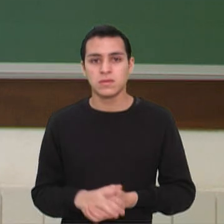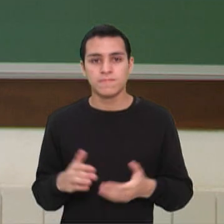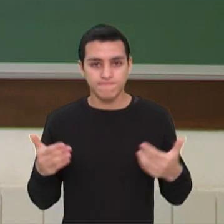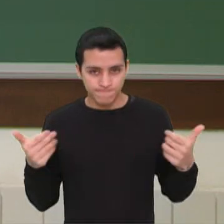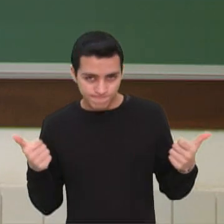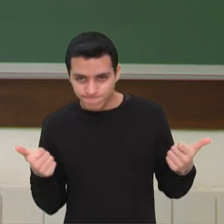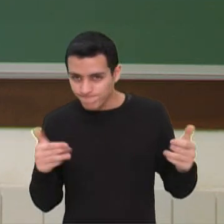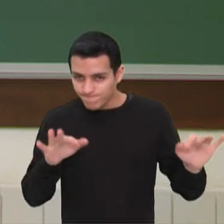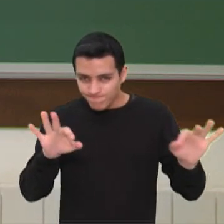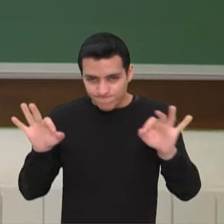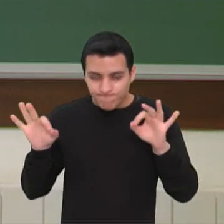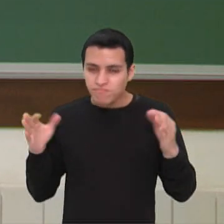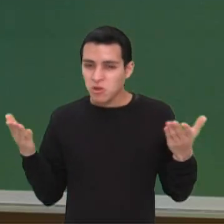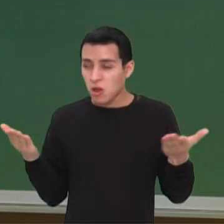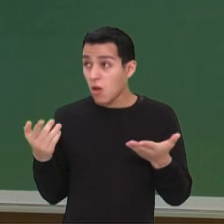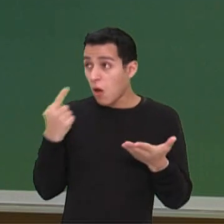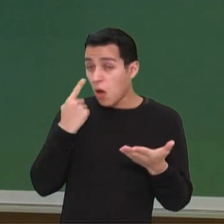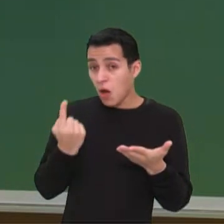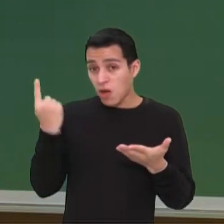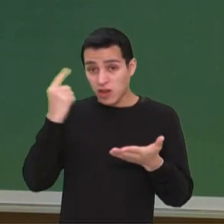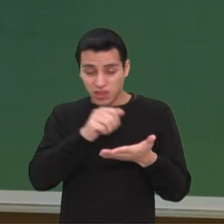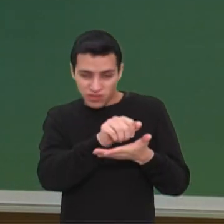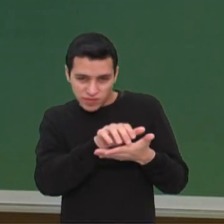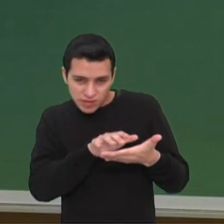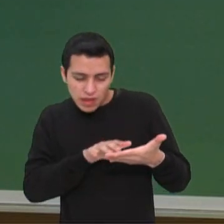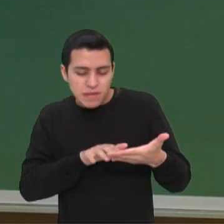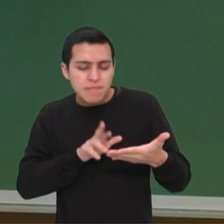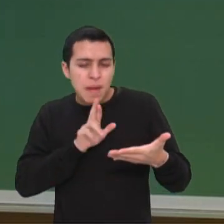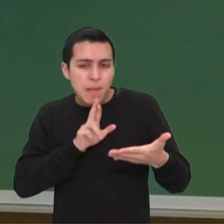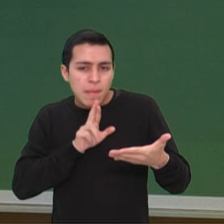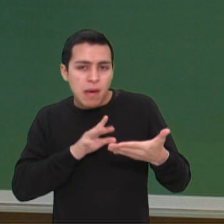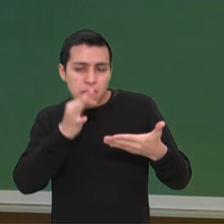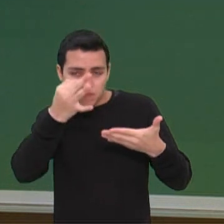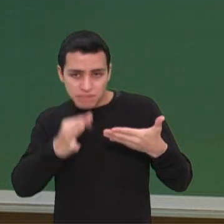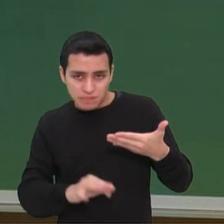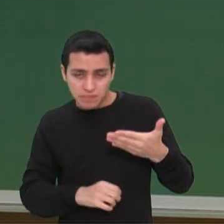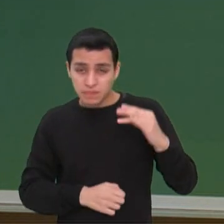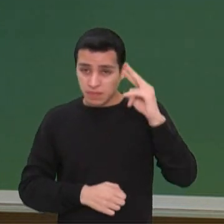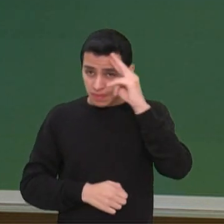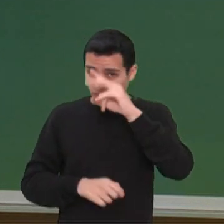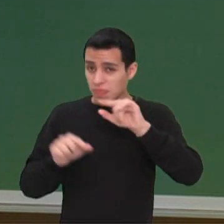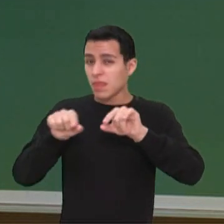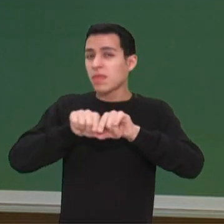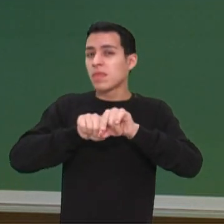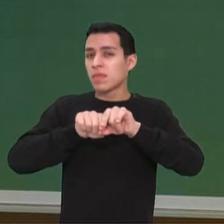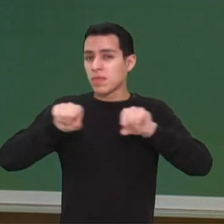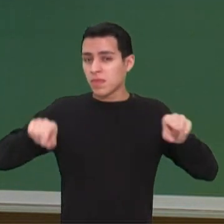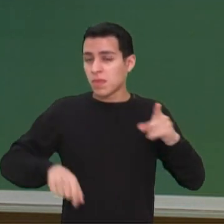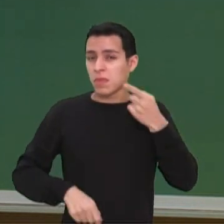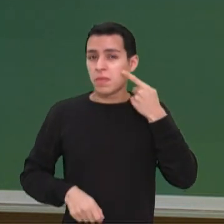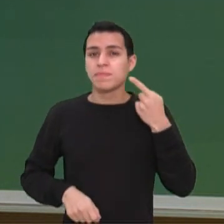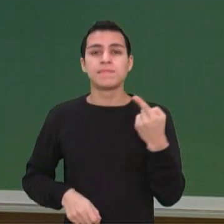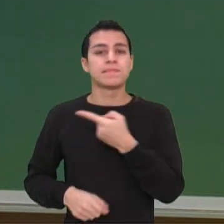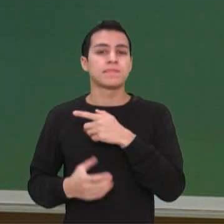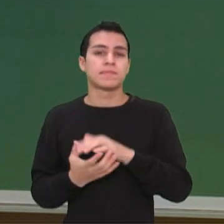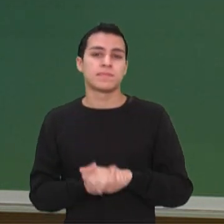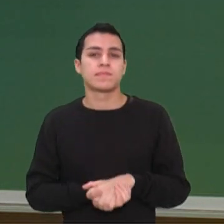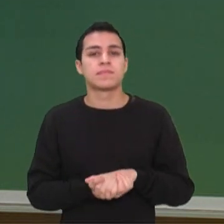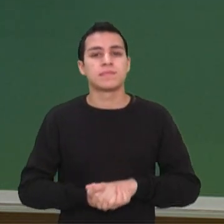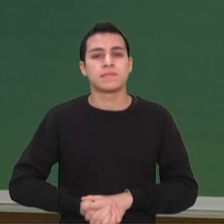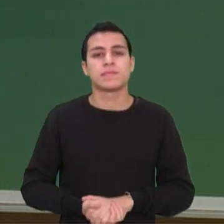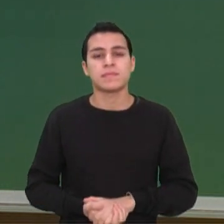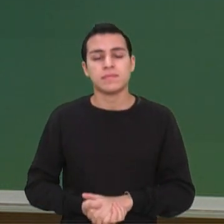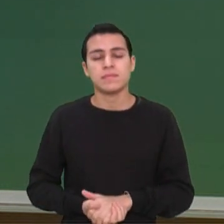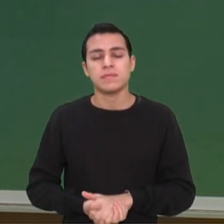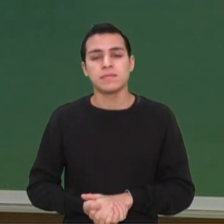Vamos lá, pessoal? Vamos corrigir nosso exercício? Então, nós temos aqui, relembrando, Jason, that novel next month. It's